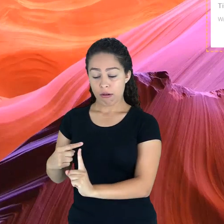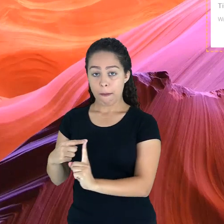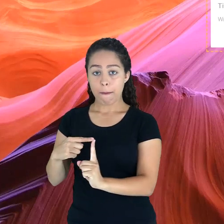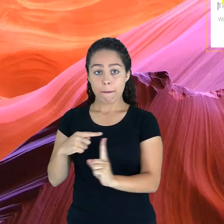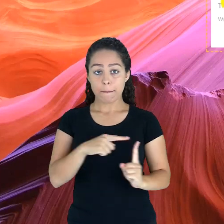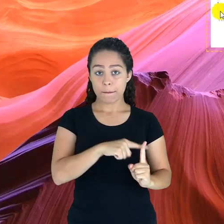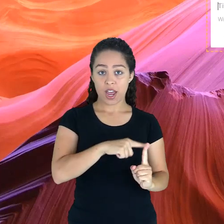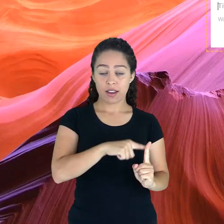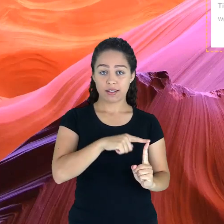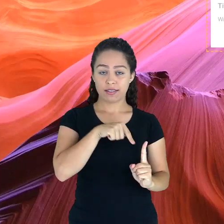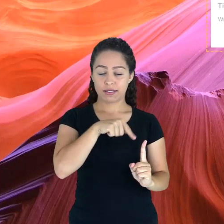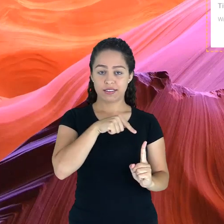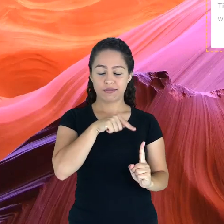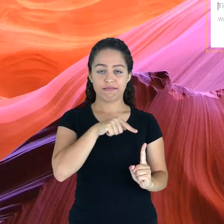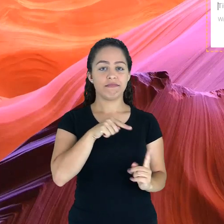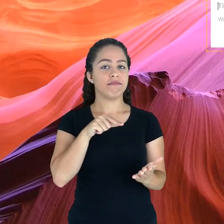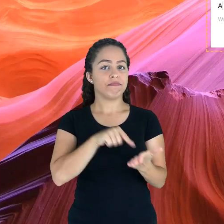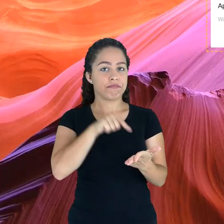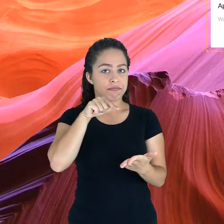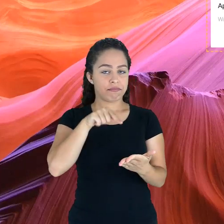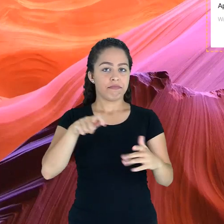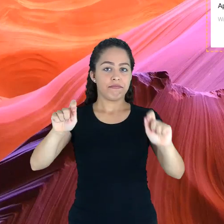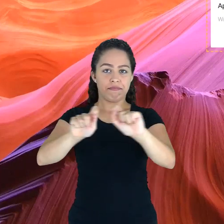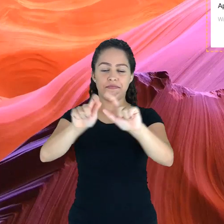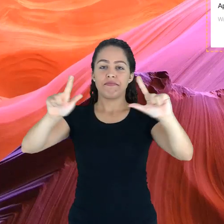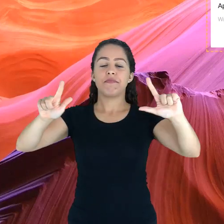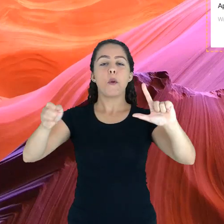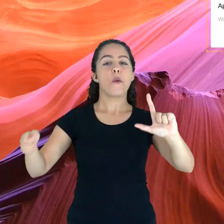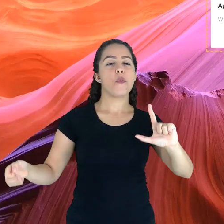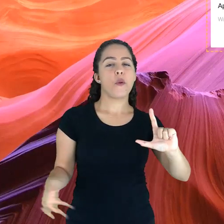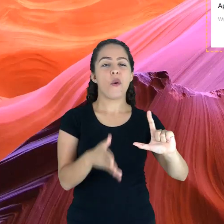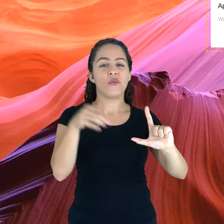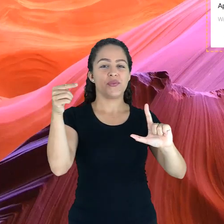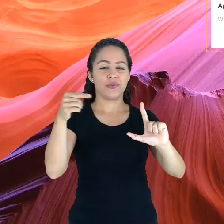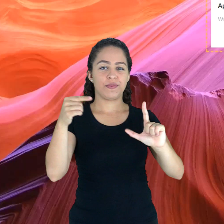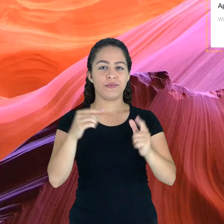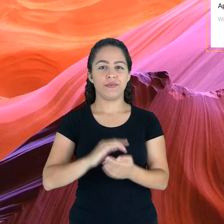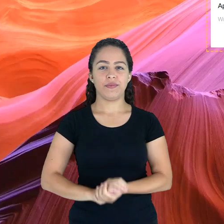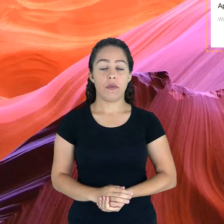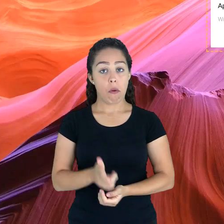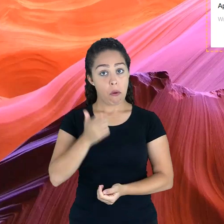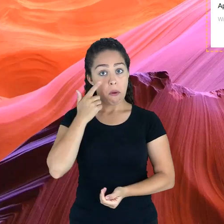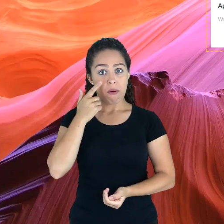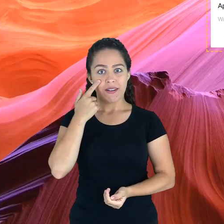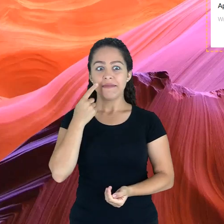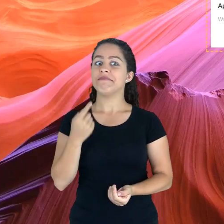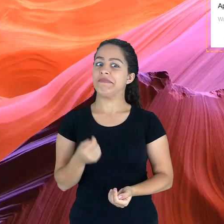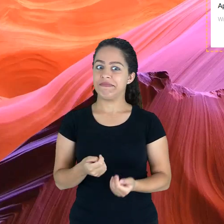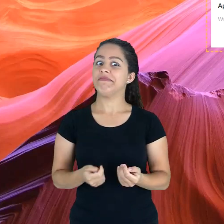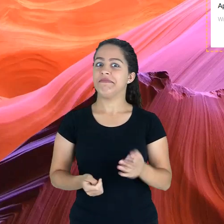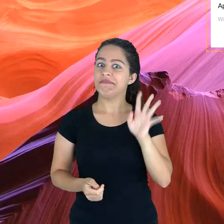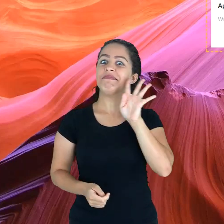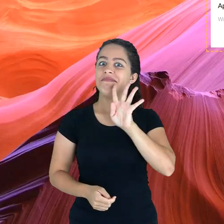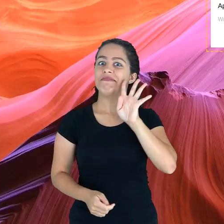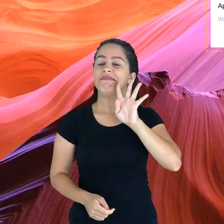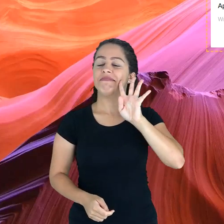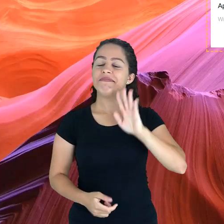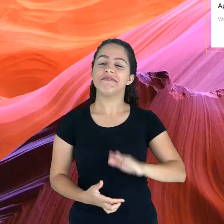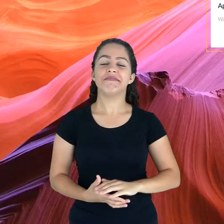embaixo, que vai criar um novo post. Olha que maravilha.